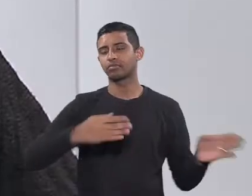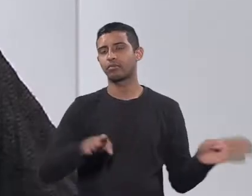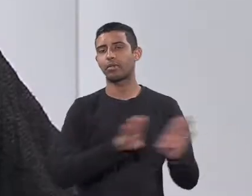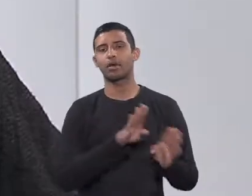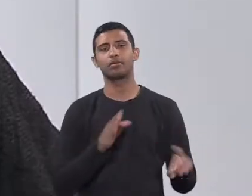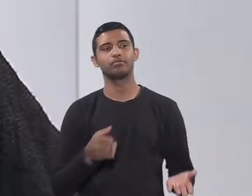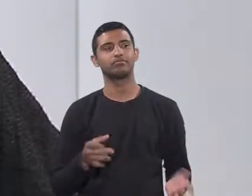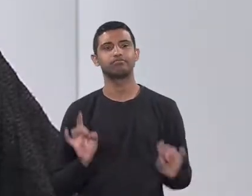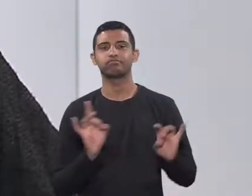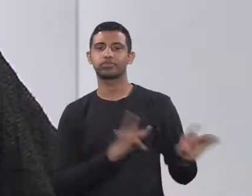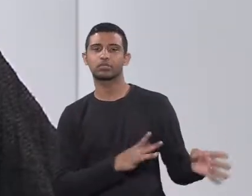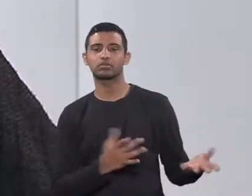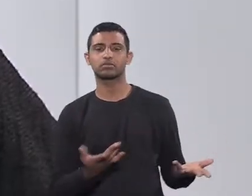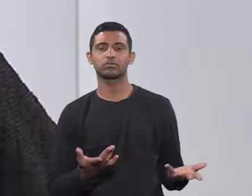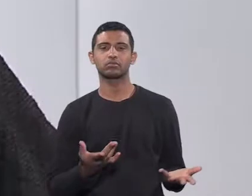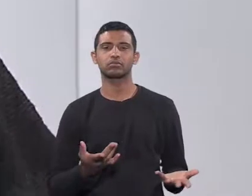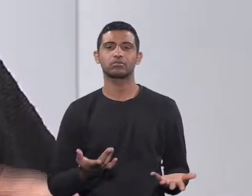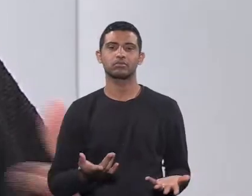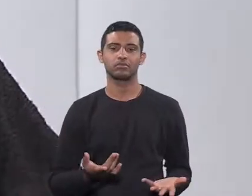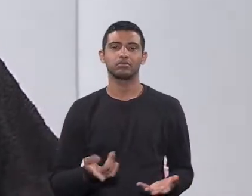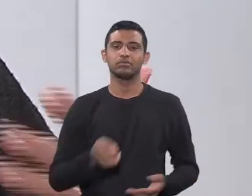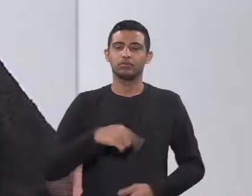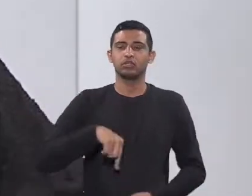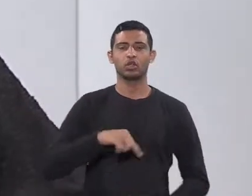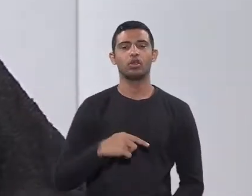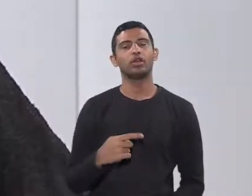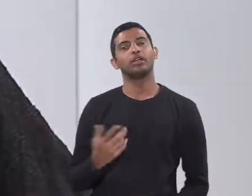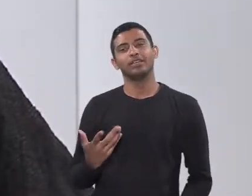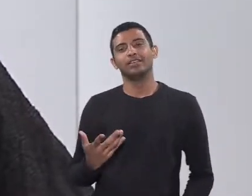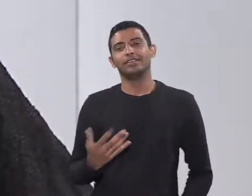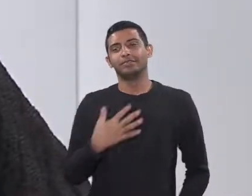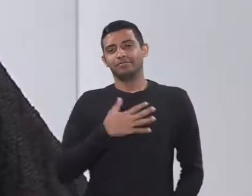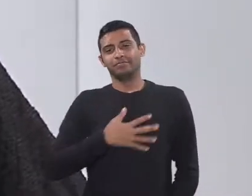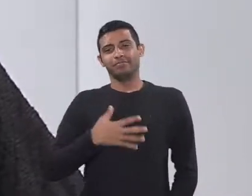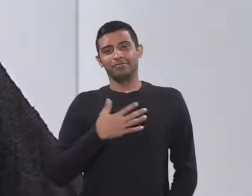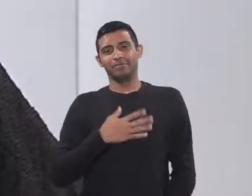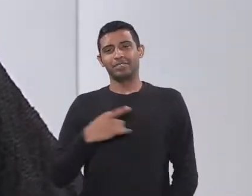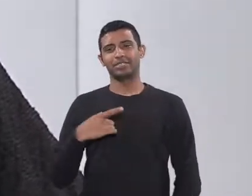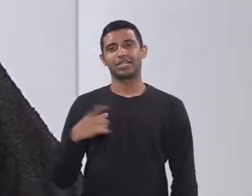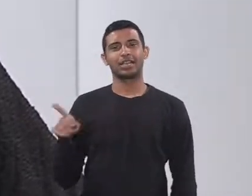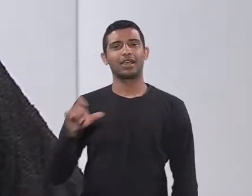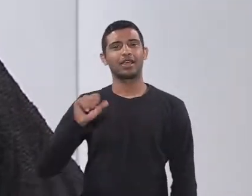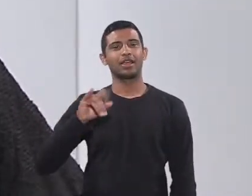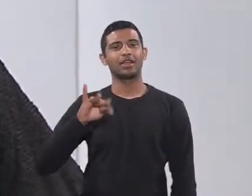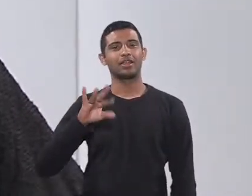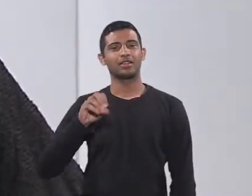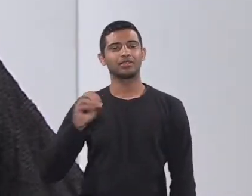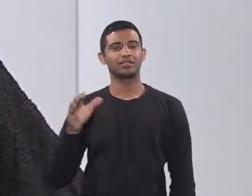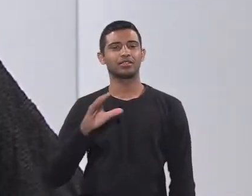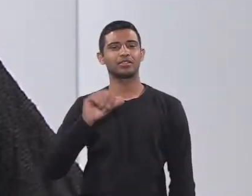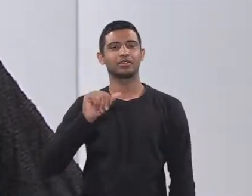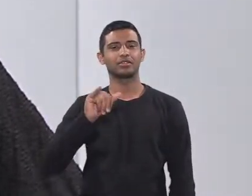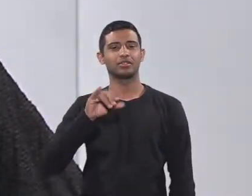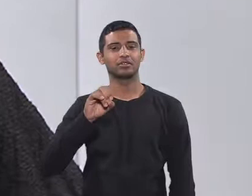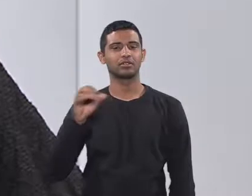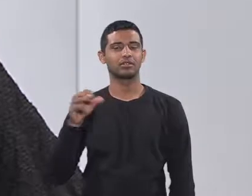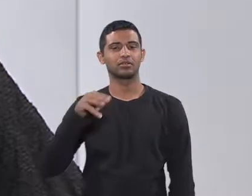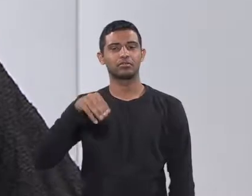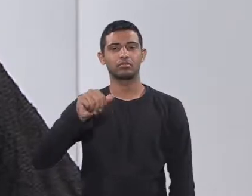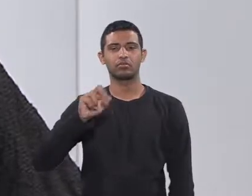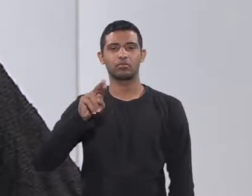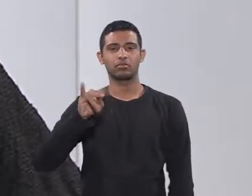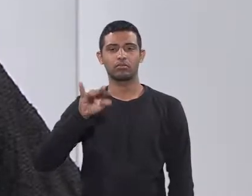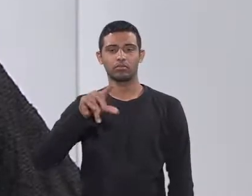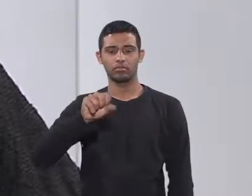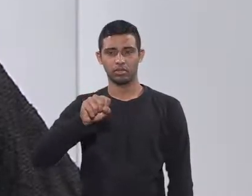E nós fomos recebidos, felizmente, pelo estádio Caio Martins, que agora está em obras, e nós